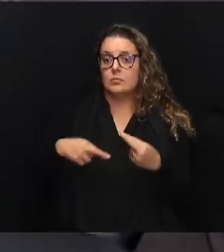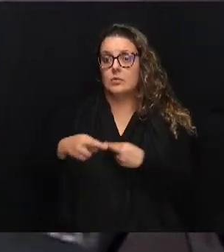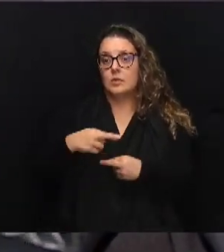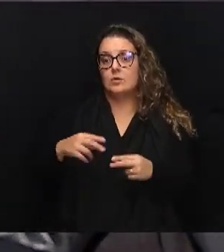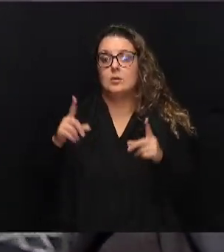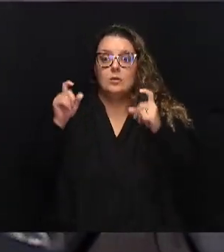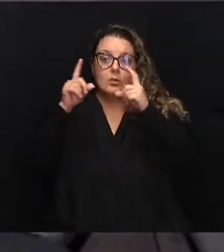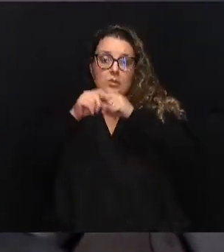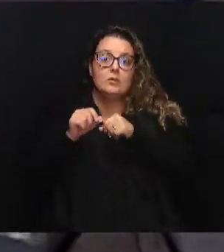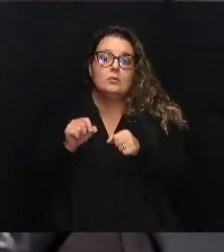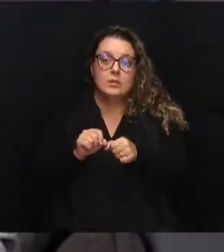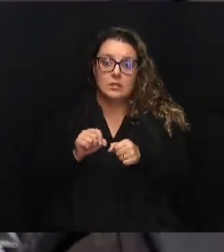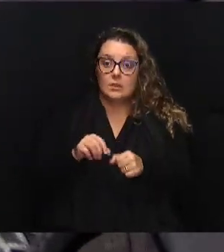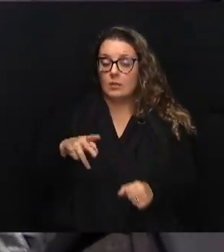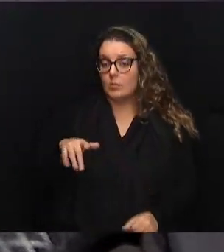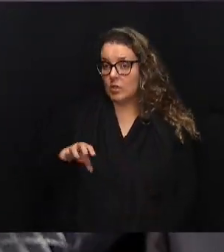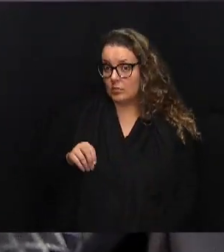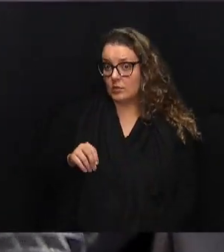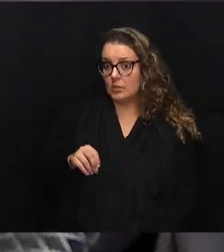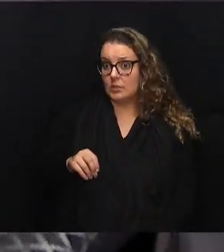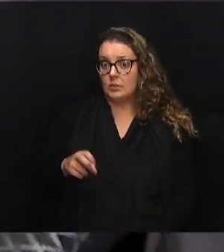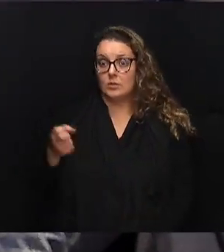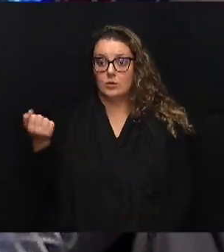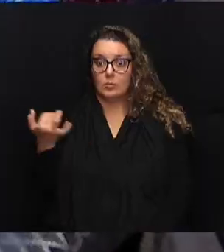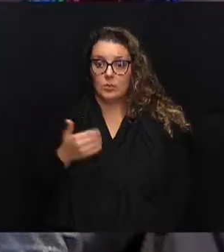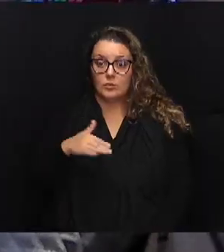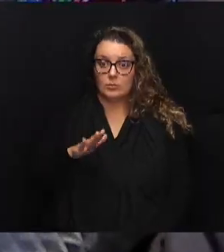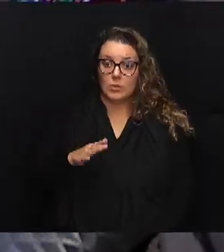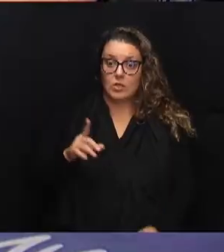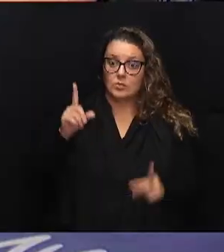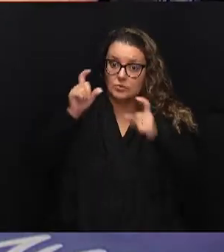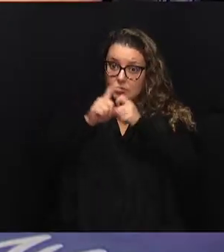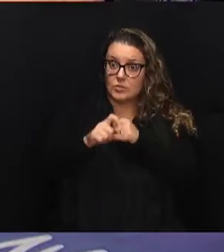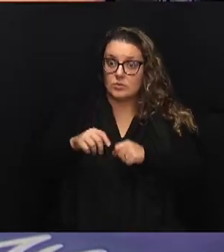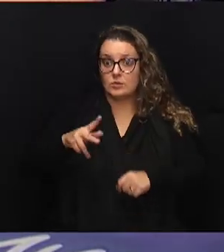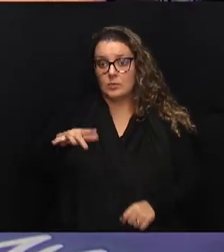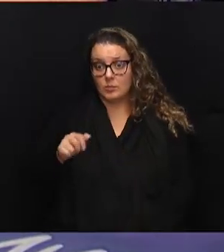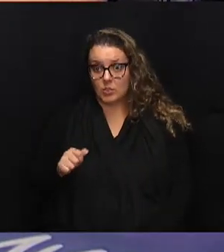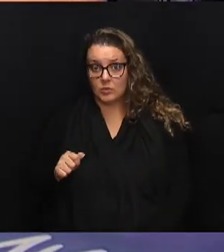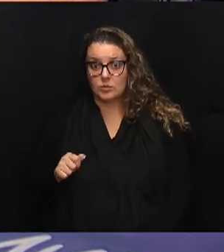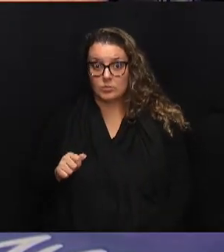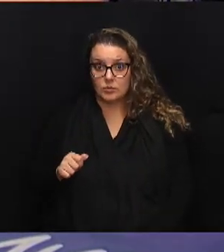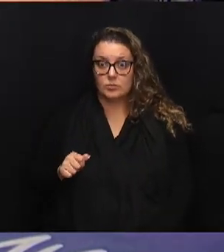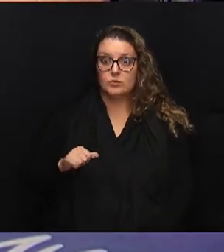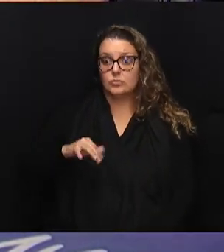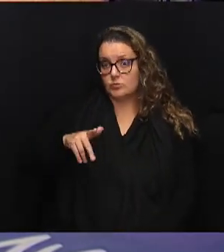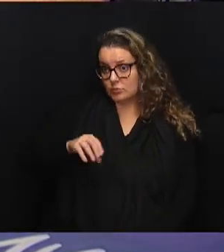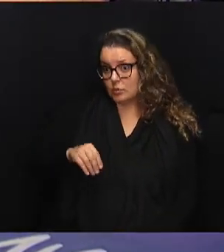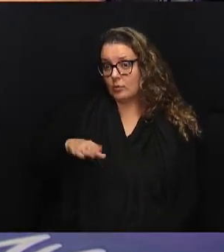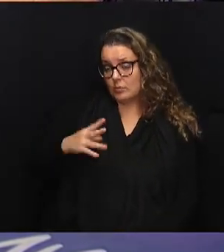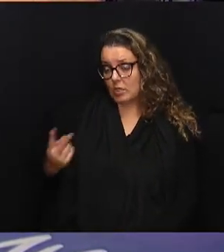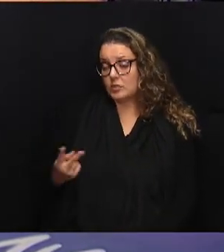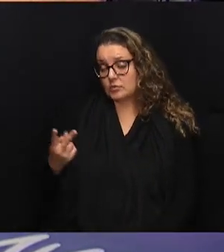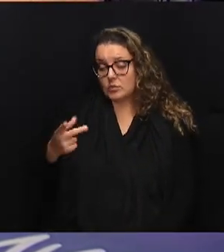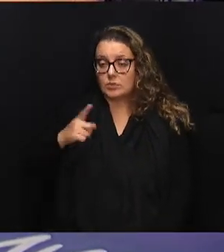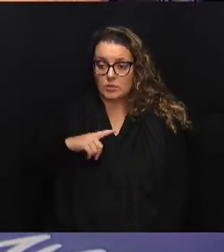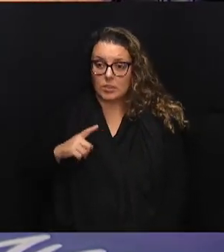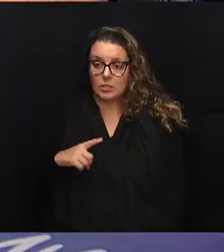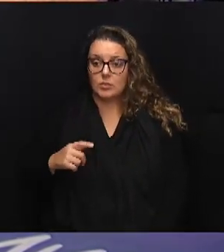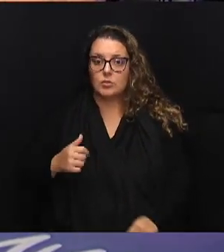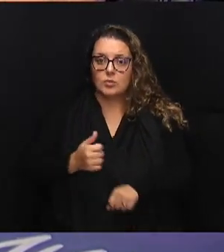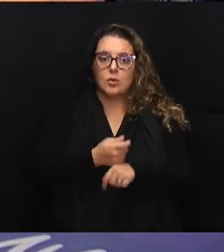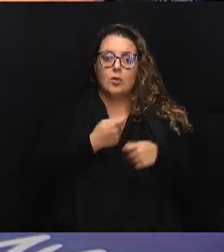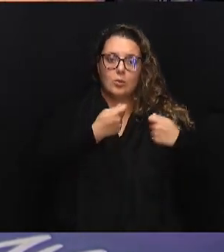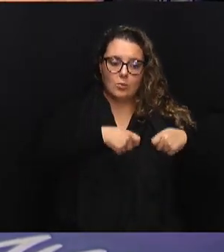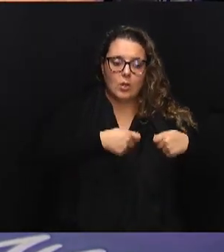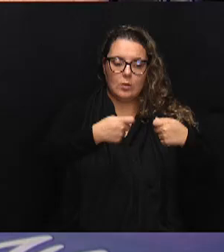você realizar aquela mão. Então quanto mais difícil realizar aquela mão no jogo, mais valor aquela mão tem. E aí o jogador vai fazendo a aposta com